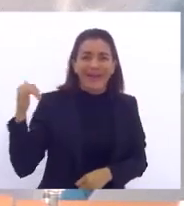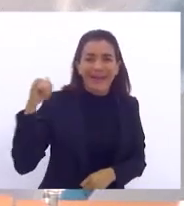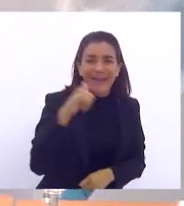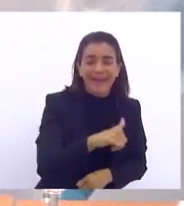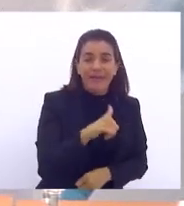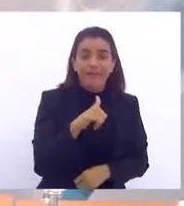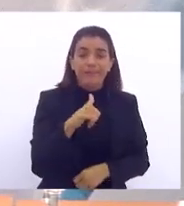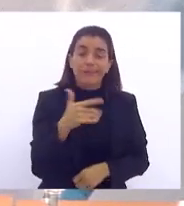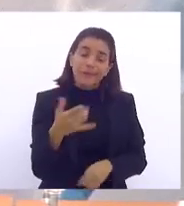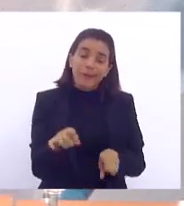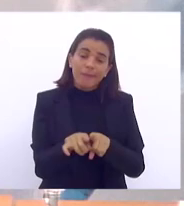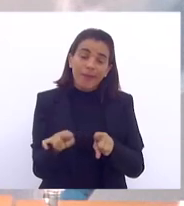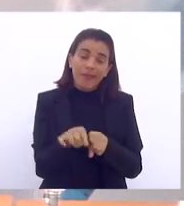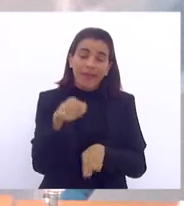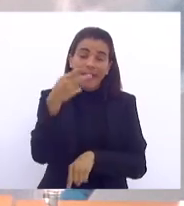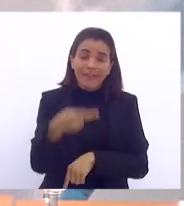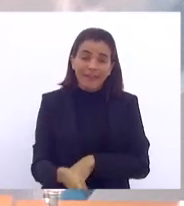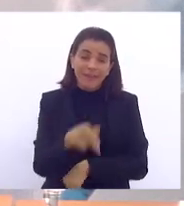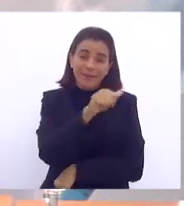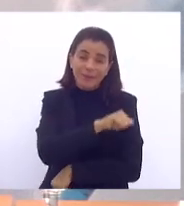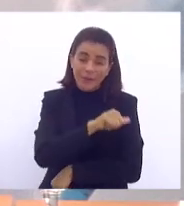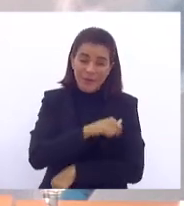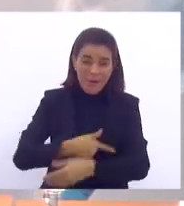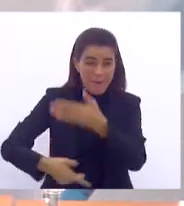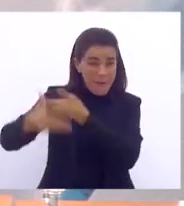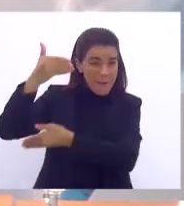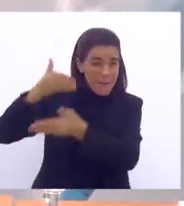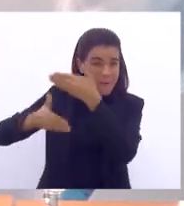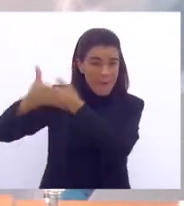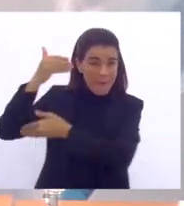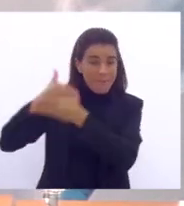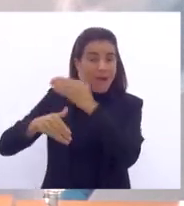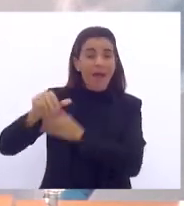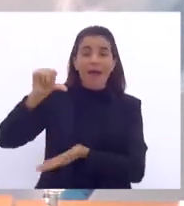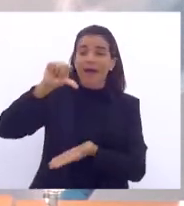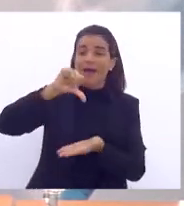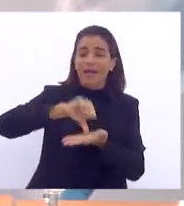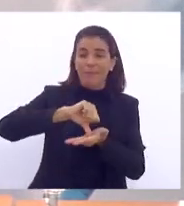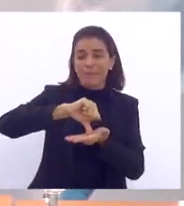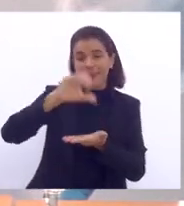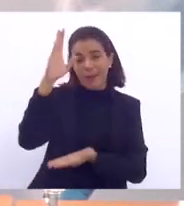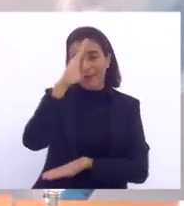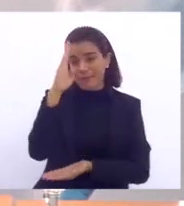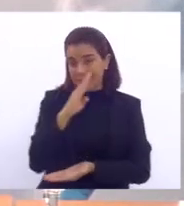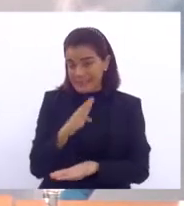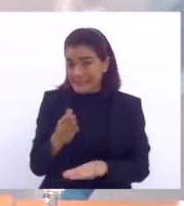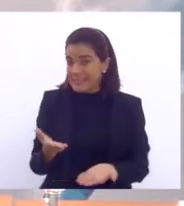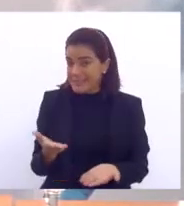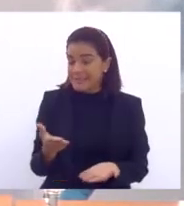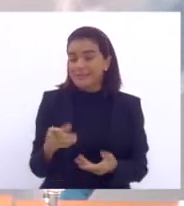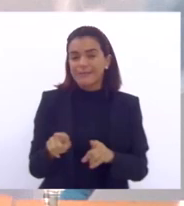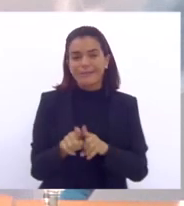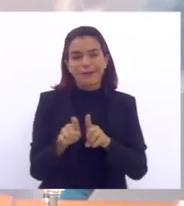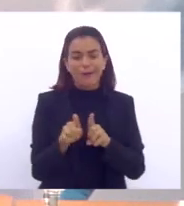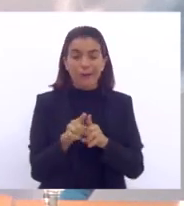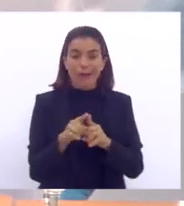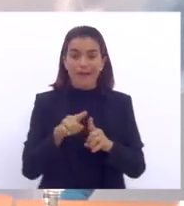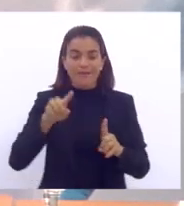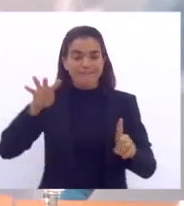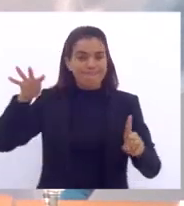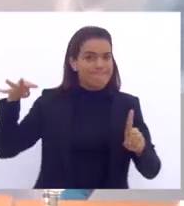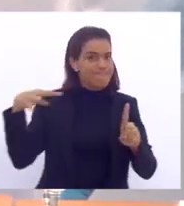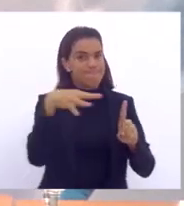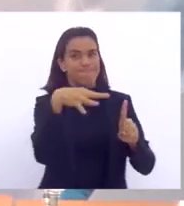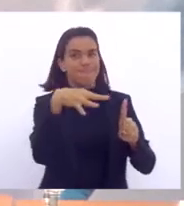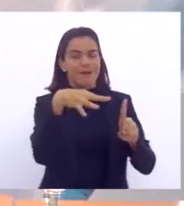vontade do destino também que é aqui em outra época fosse a capital do país Então acho que essa força e essa máxima que o rio